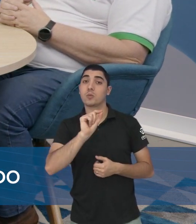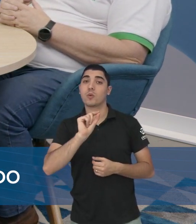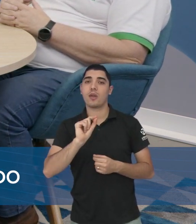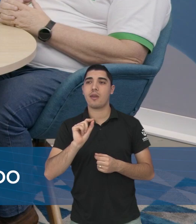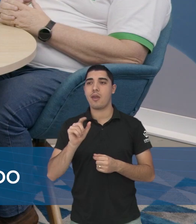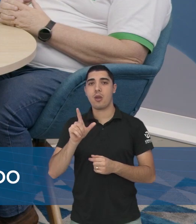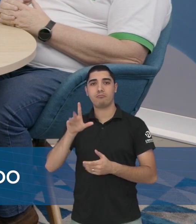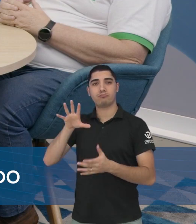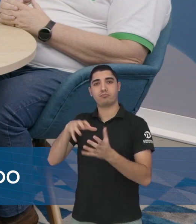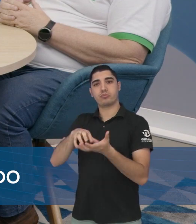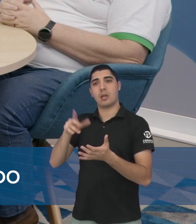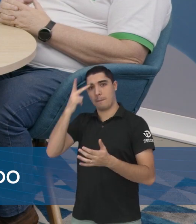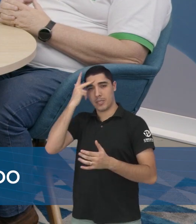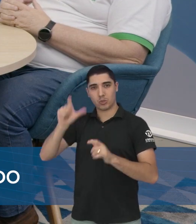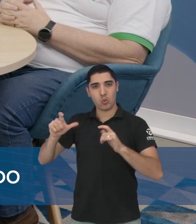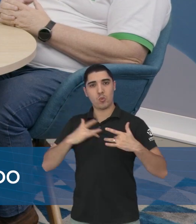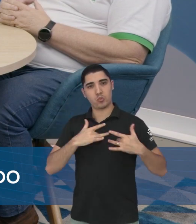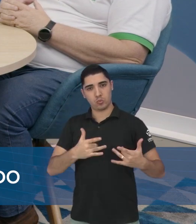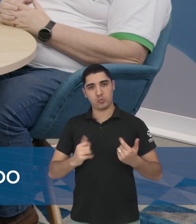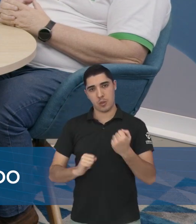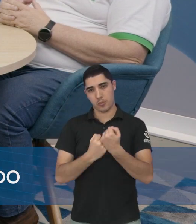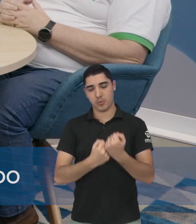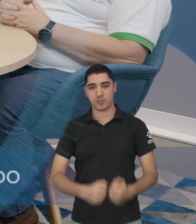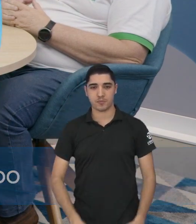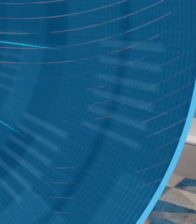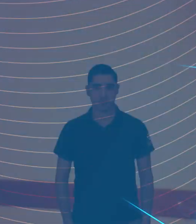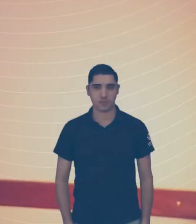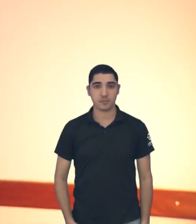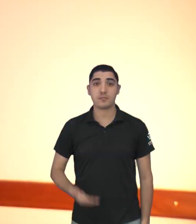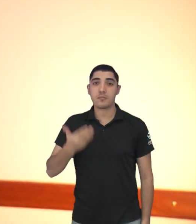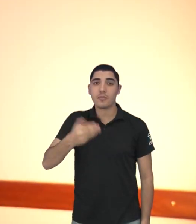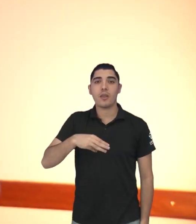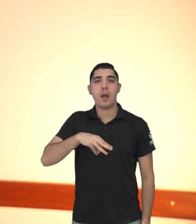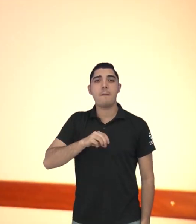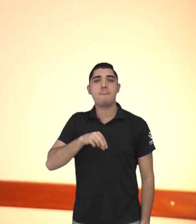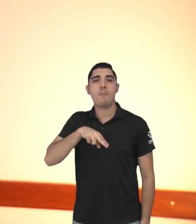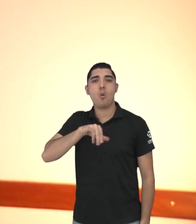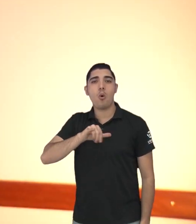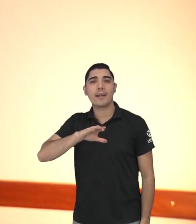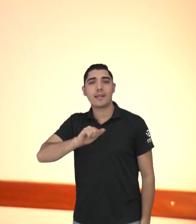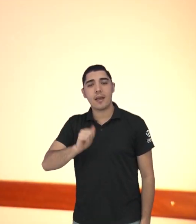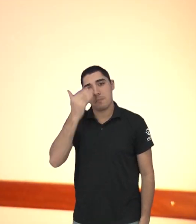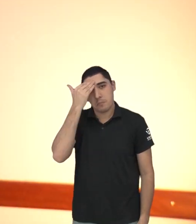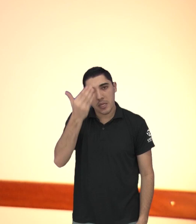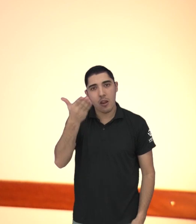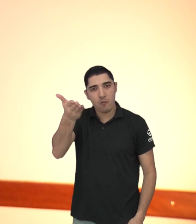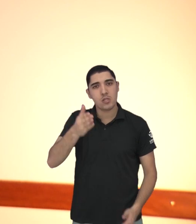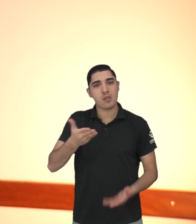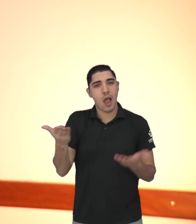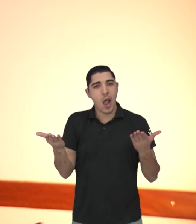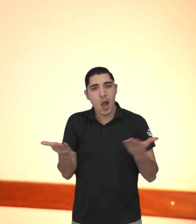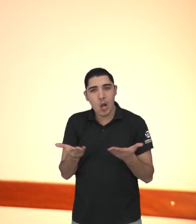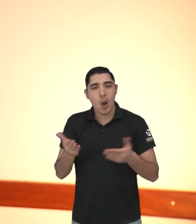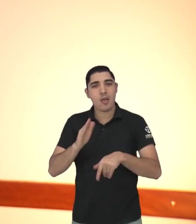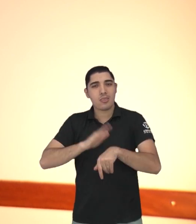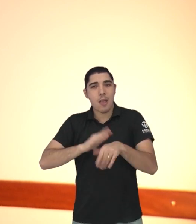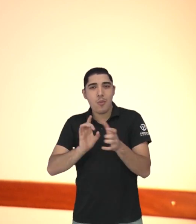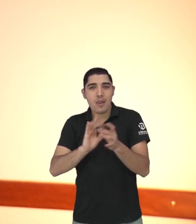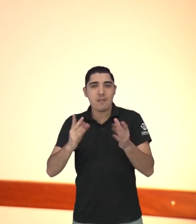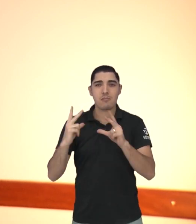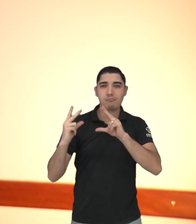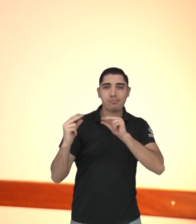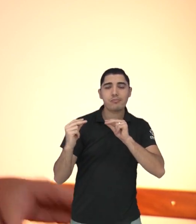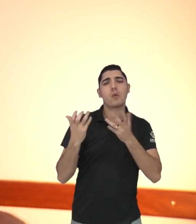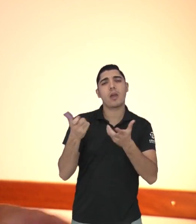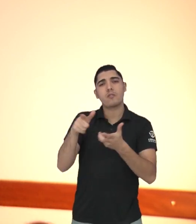que ela recebeu foi na solidariedade. Então vamos ver o VT? Mônica, queria te agradecer por estar tirando esse tempinho para conversar com a gente.